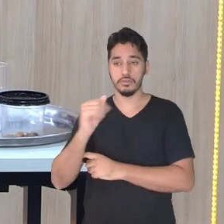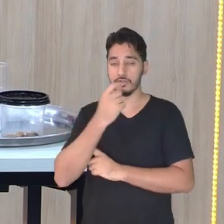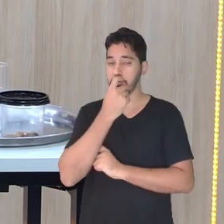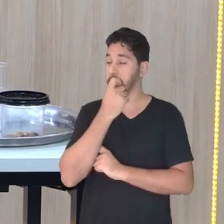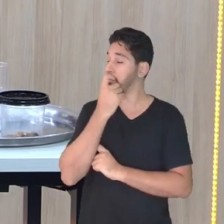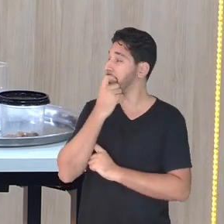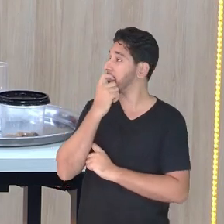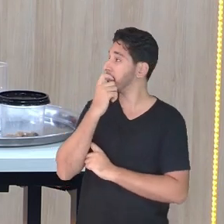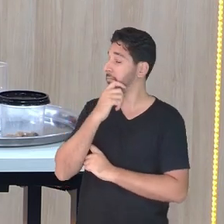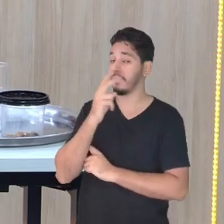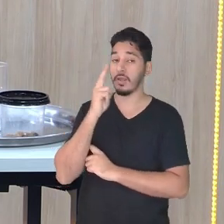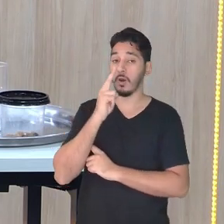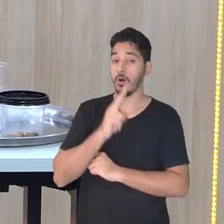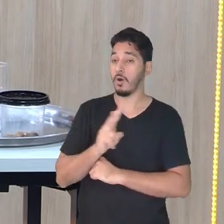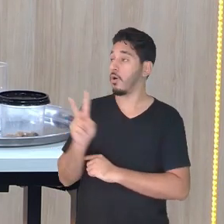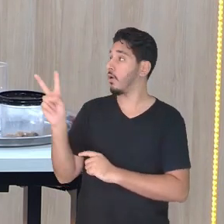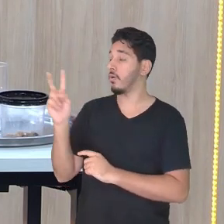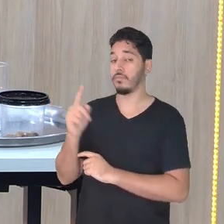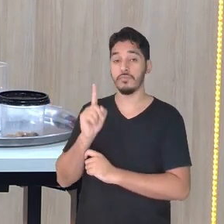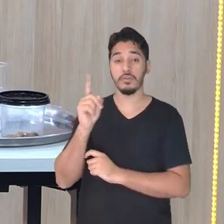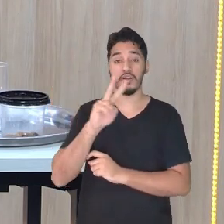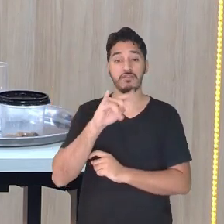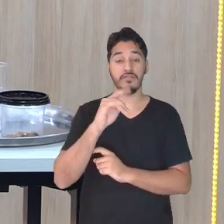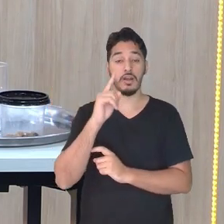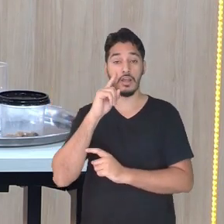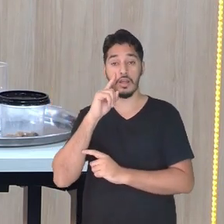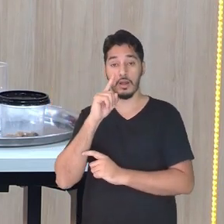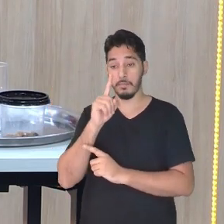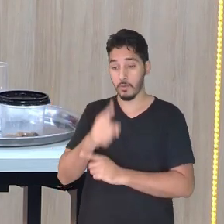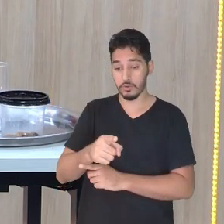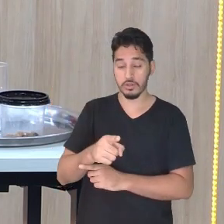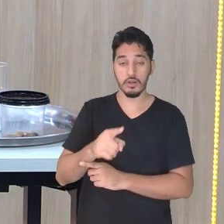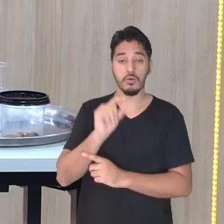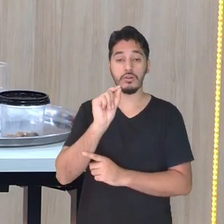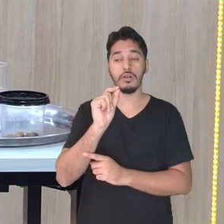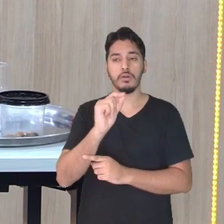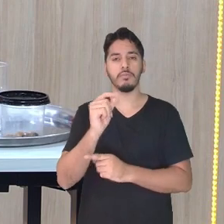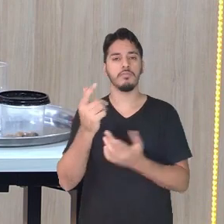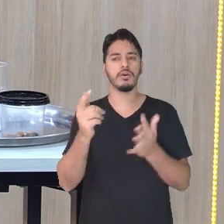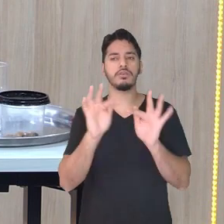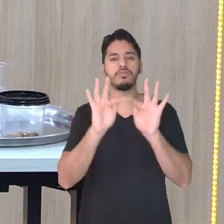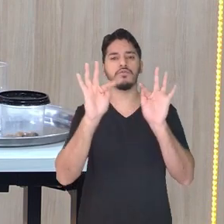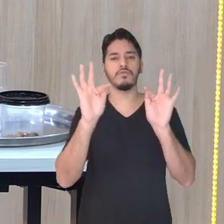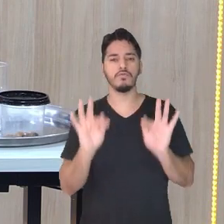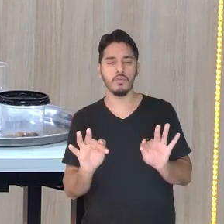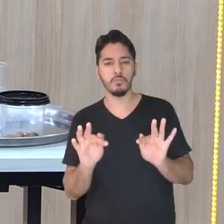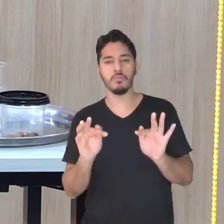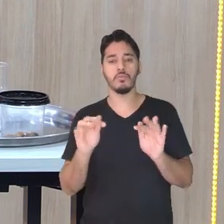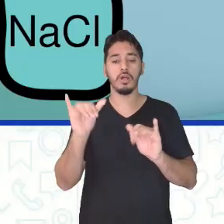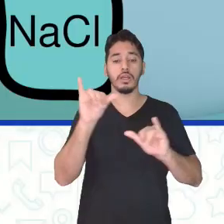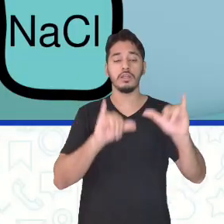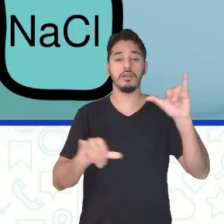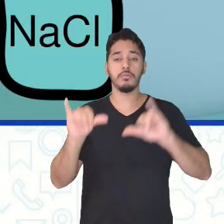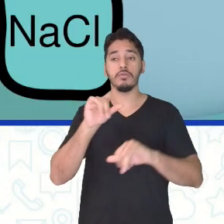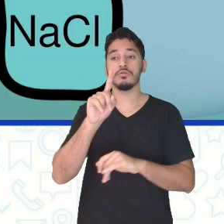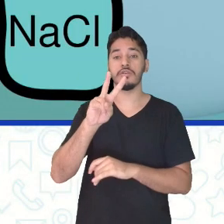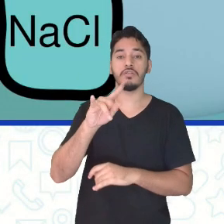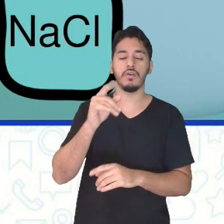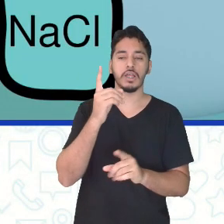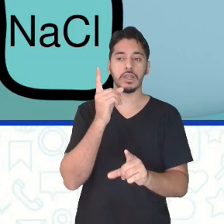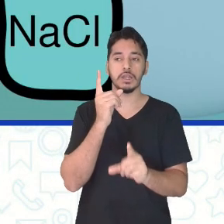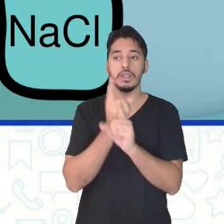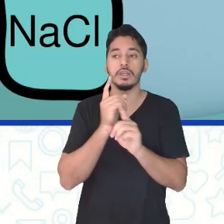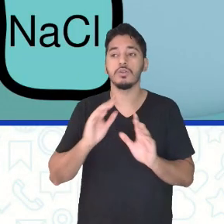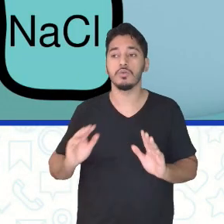né? Observem bem que eu vou apontar para as fórmulas químicas e a partir da fórmula vocês vão descobrir,